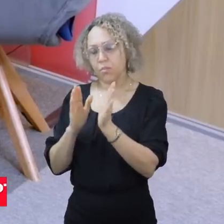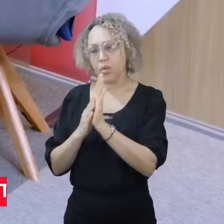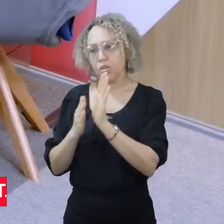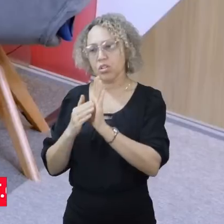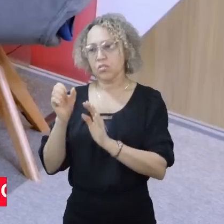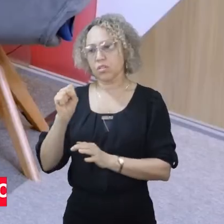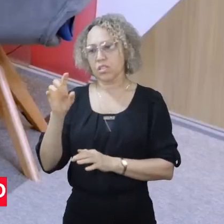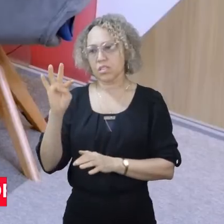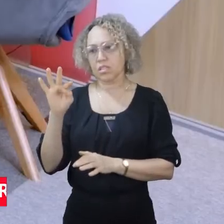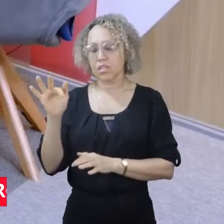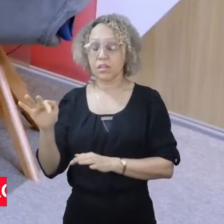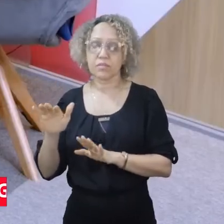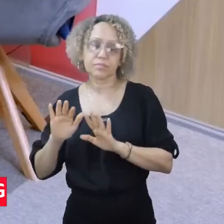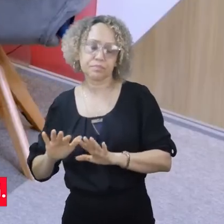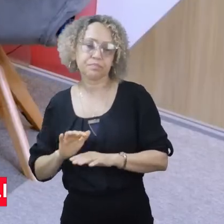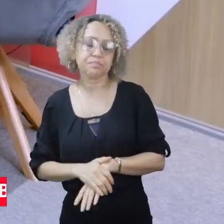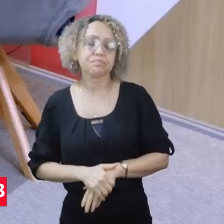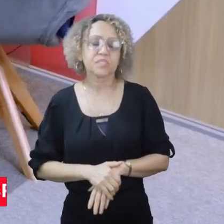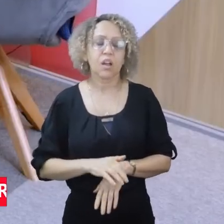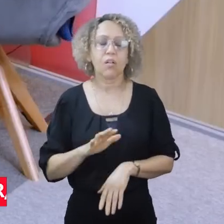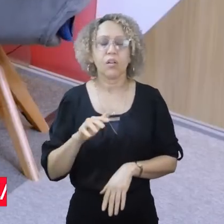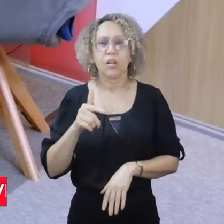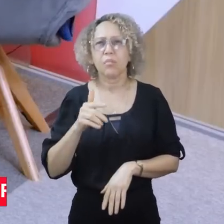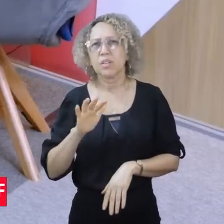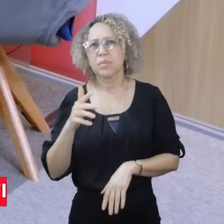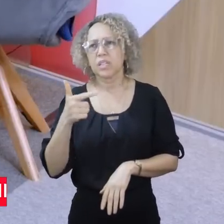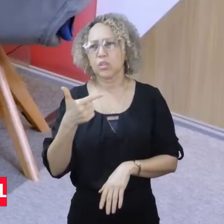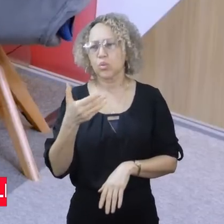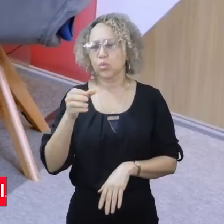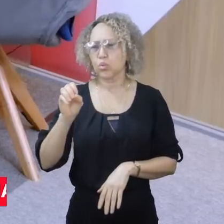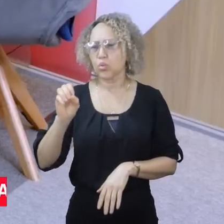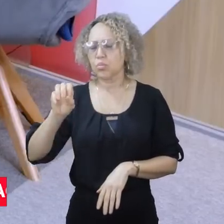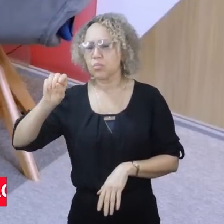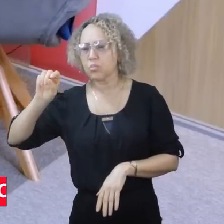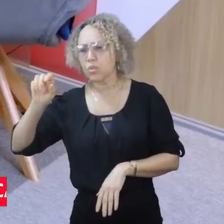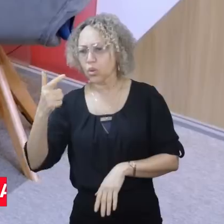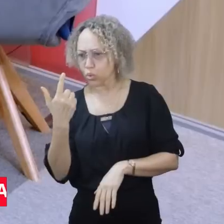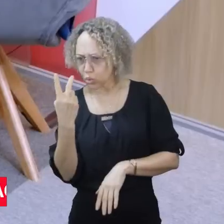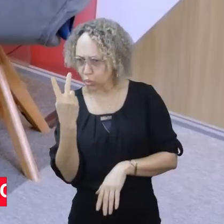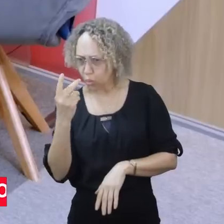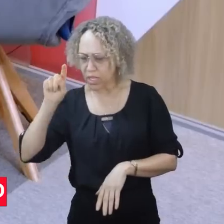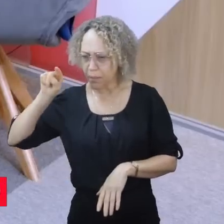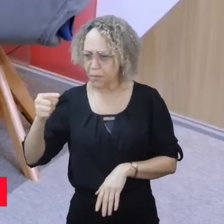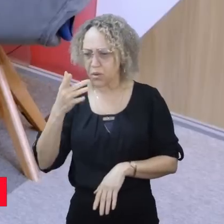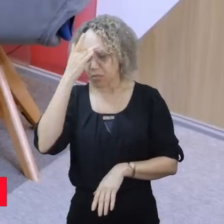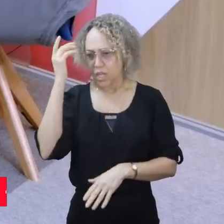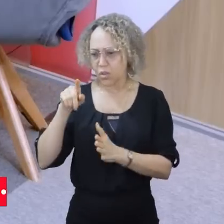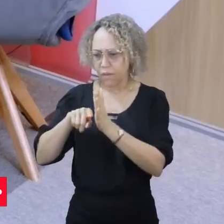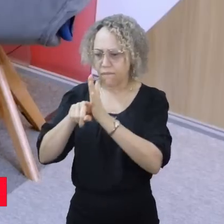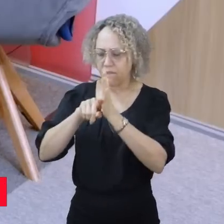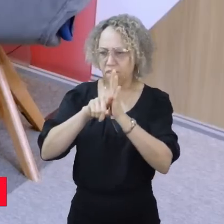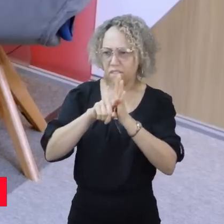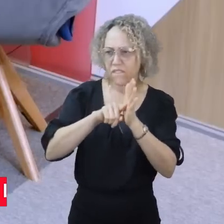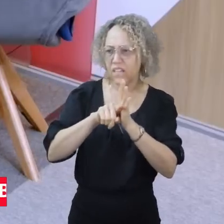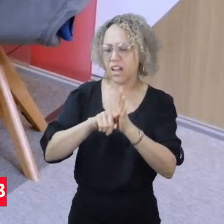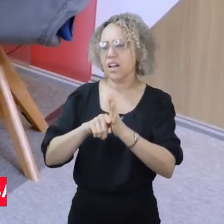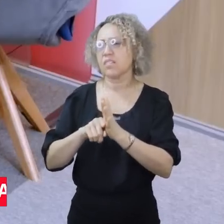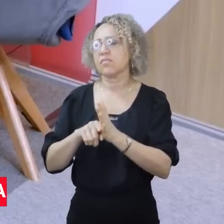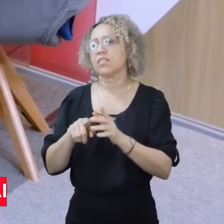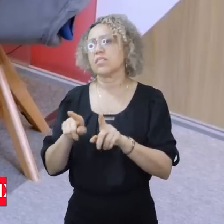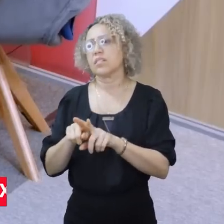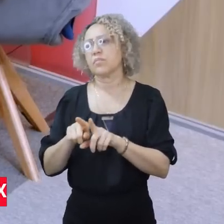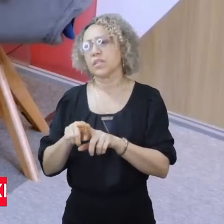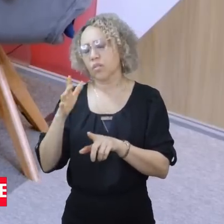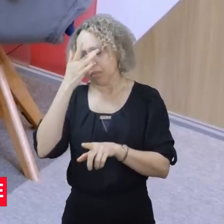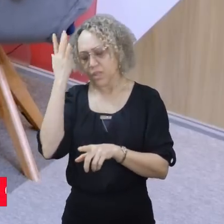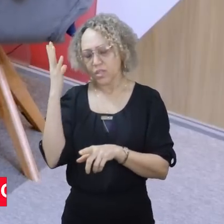menos 2.000 pessoas investigadas, 1.659 denúncias relacionadas, né, ao dia 8 de janeiro, o que